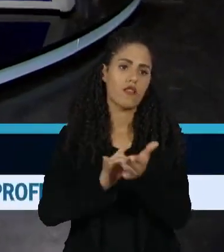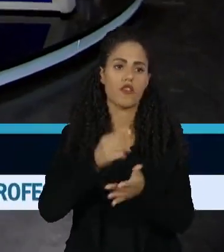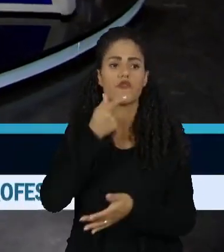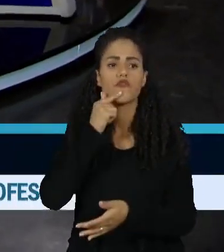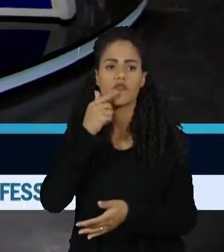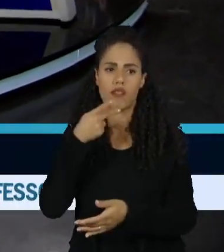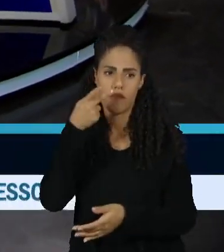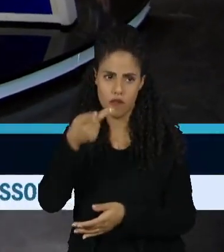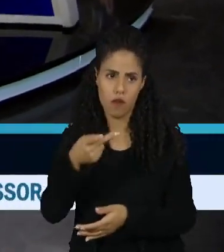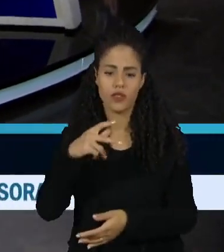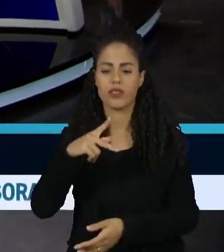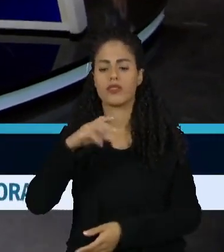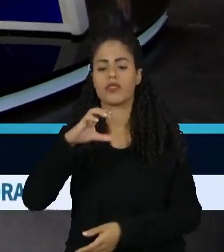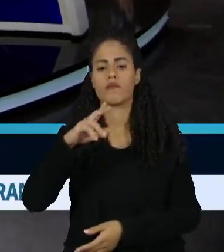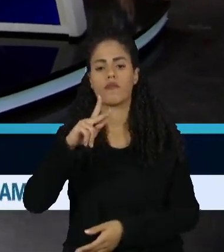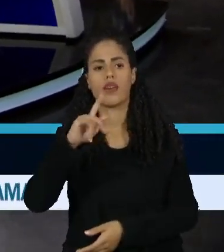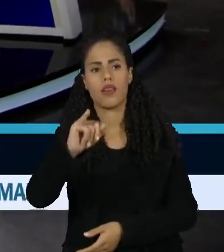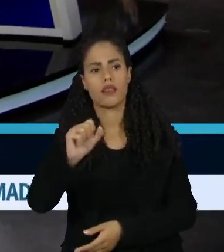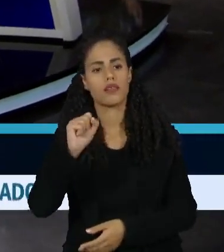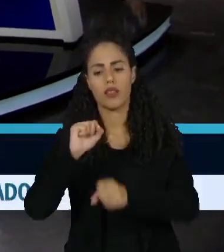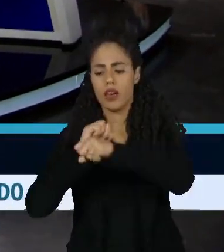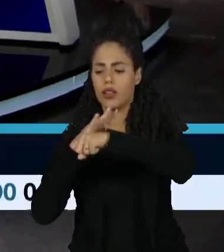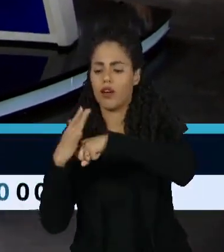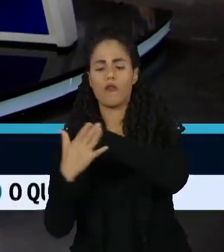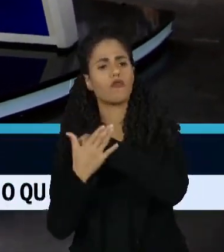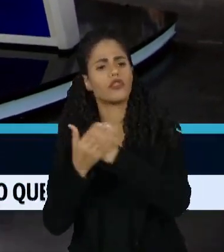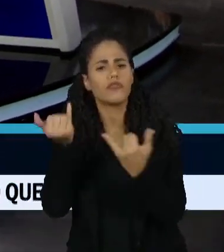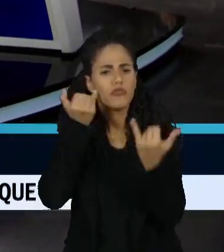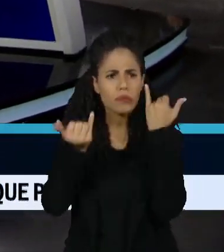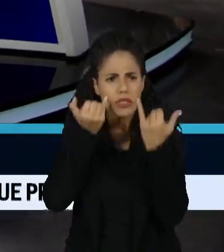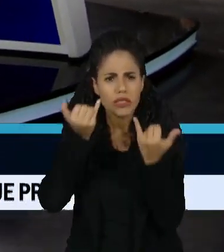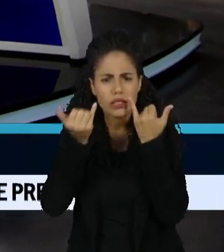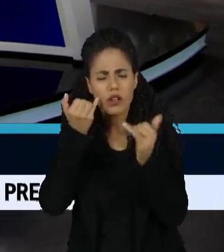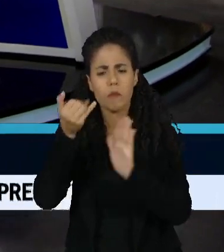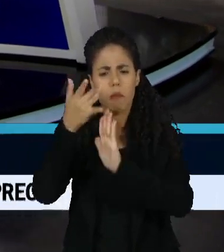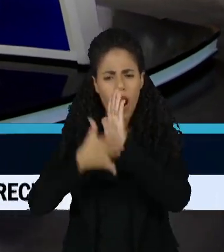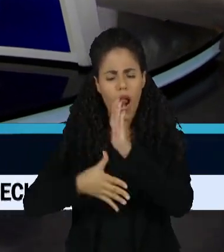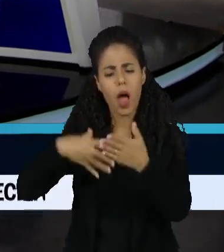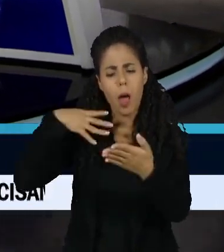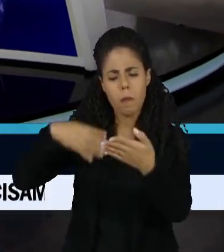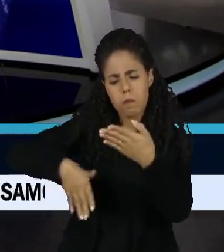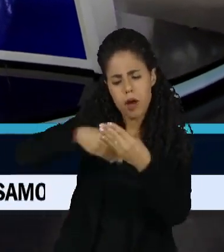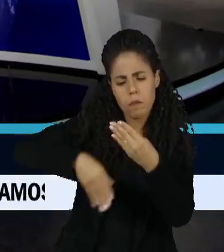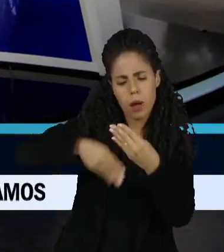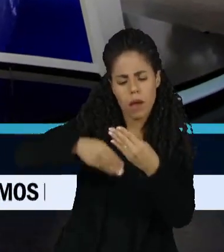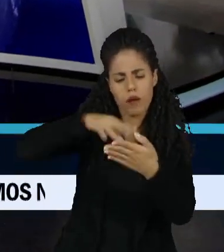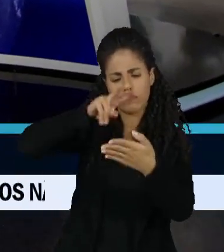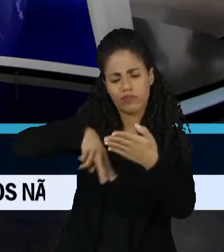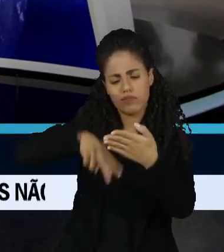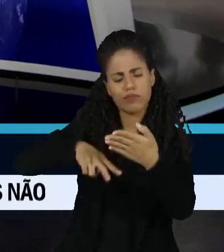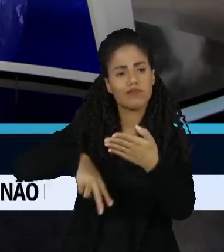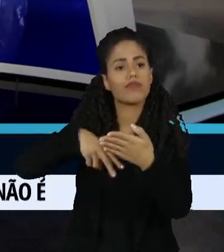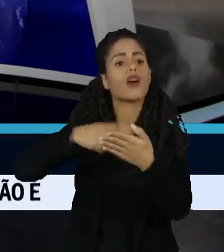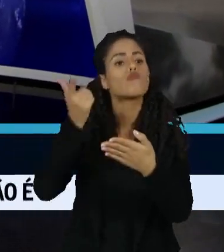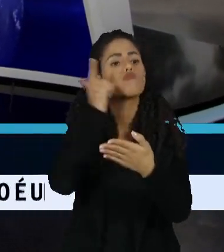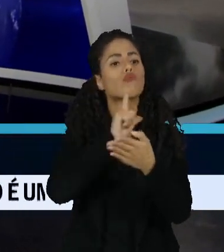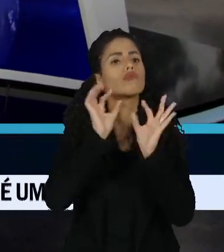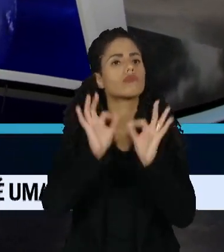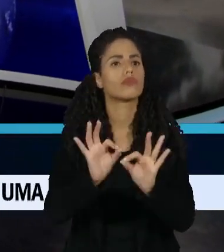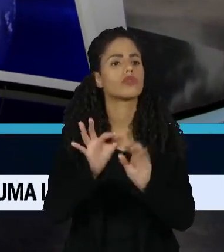a CPI da pandemia levantou um quadro catastrófico e